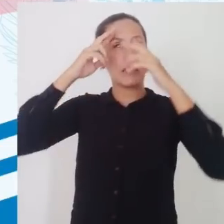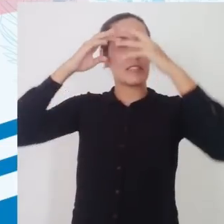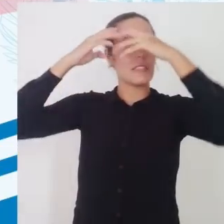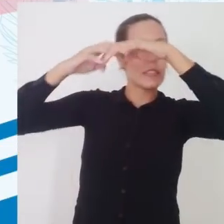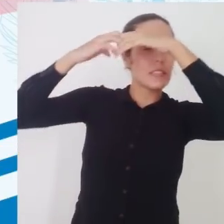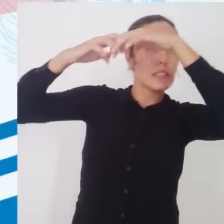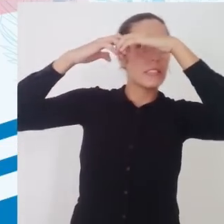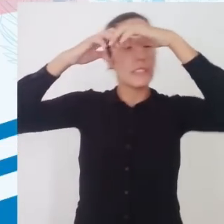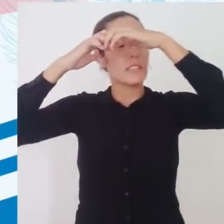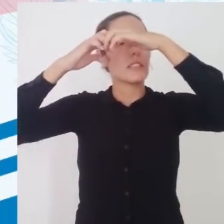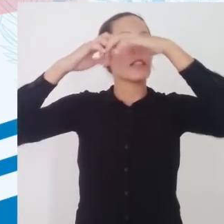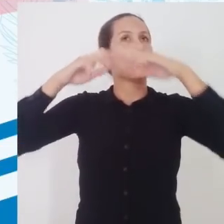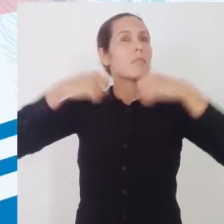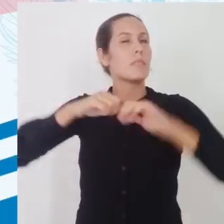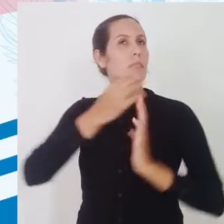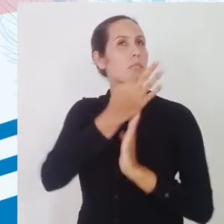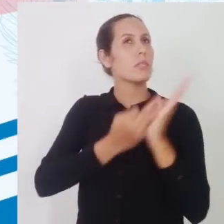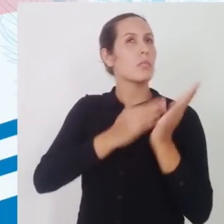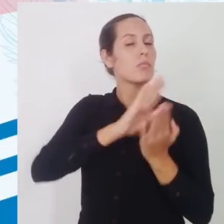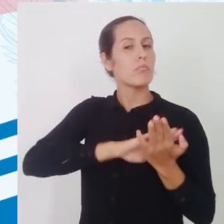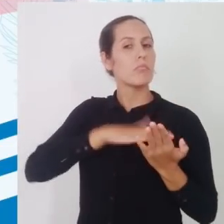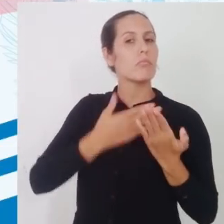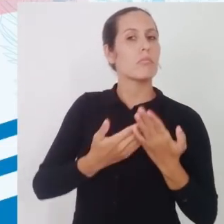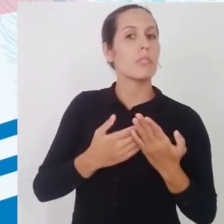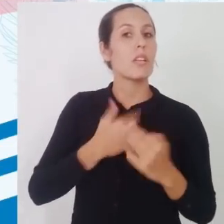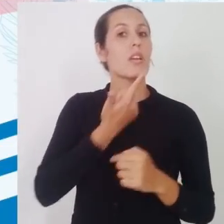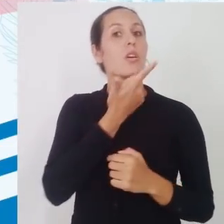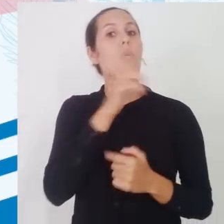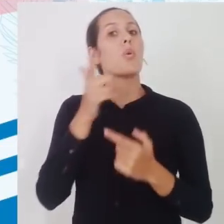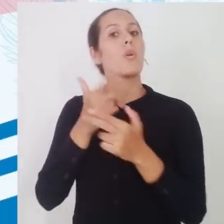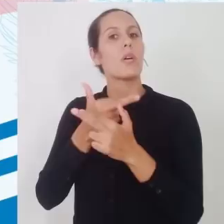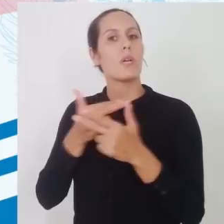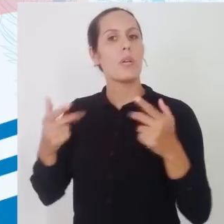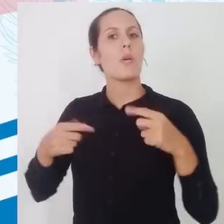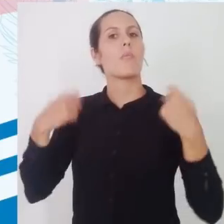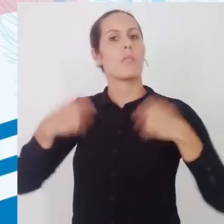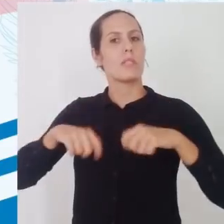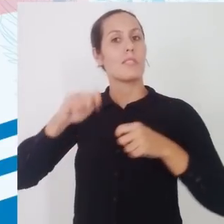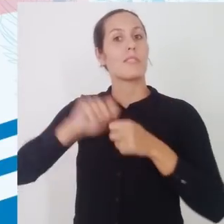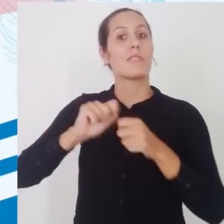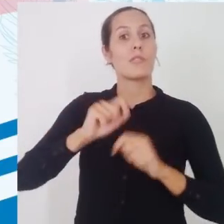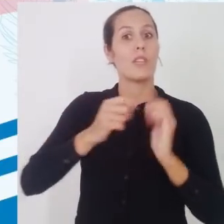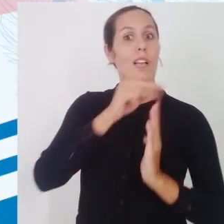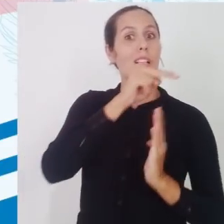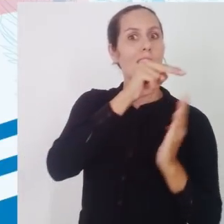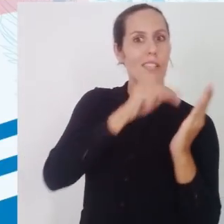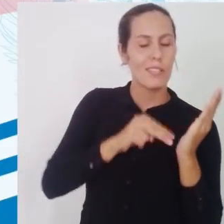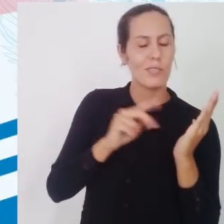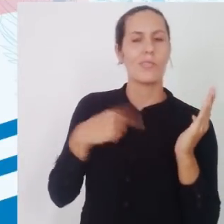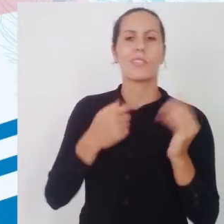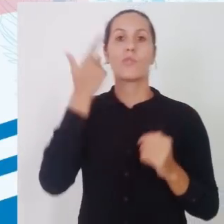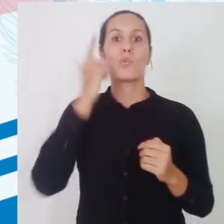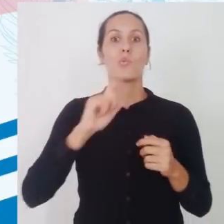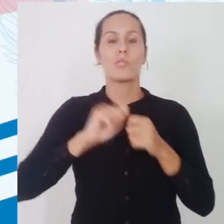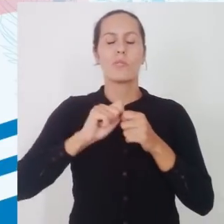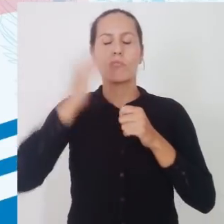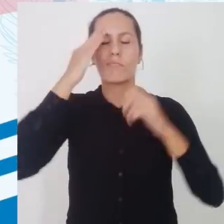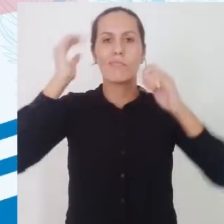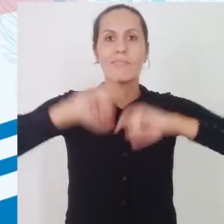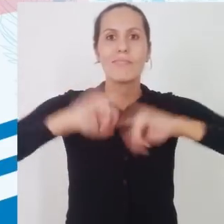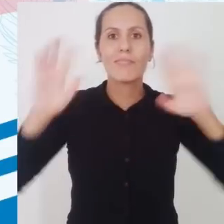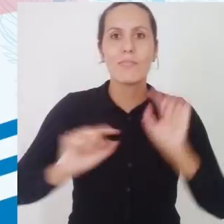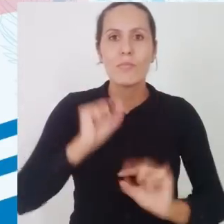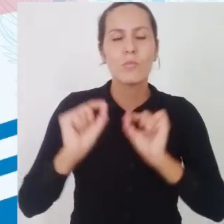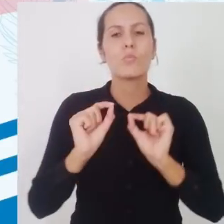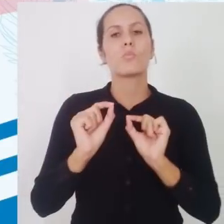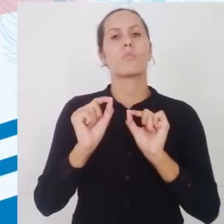tem outras questões que devem sempre ser feitas durante a leitura para que a gente consiga entender como essas informações que são claras